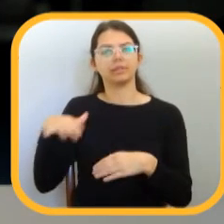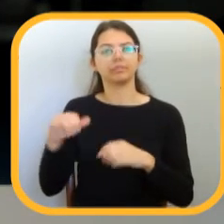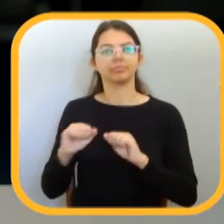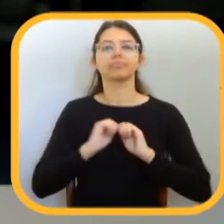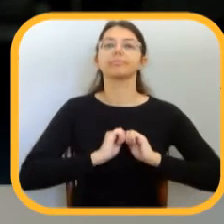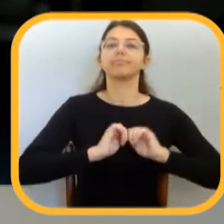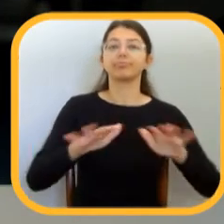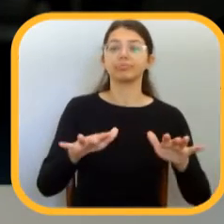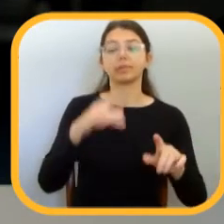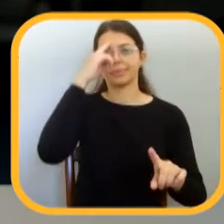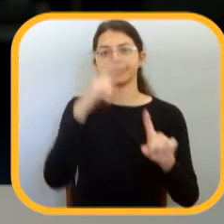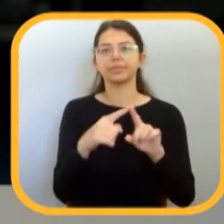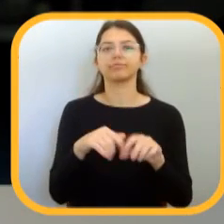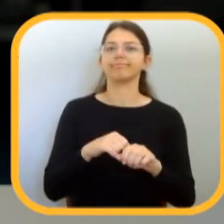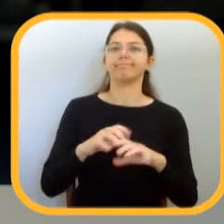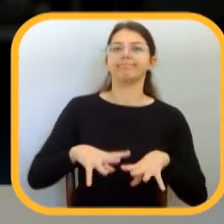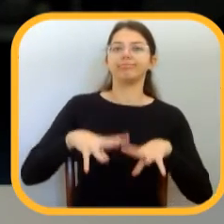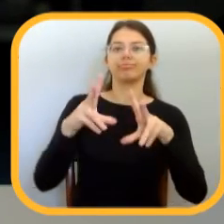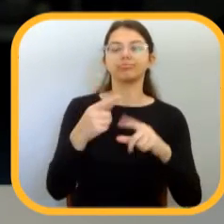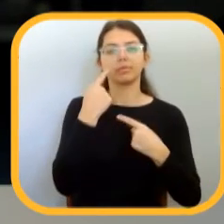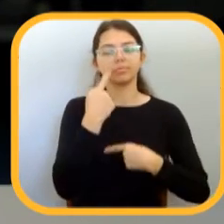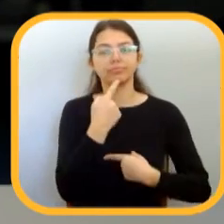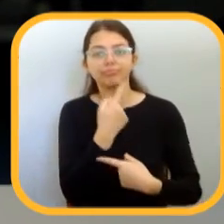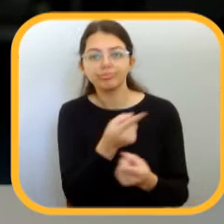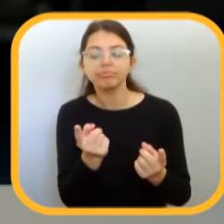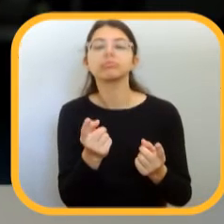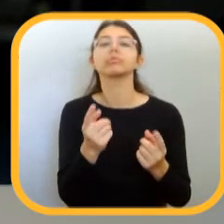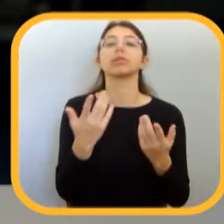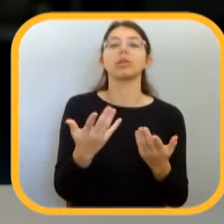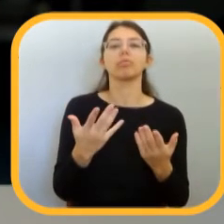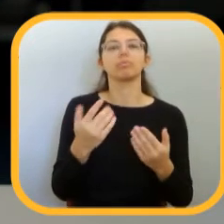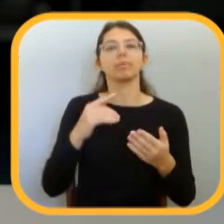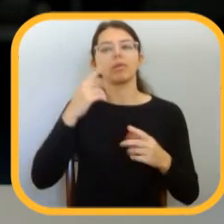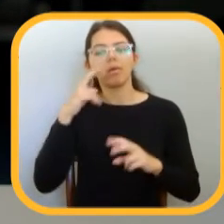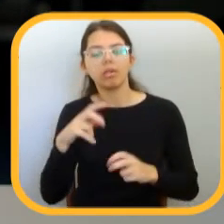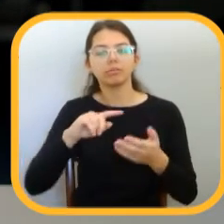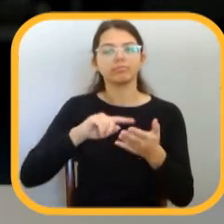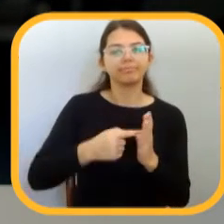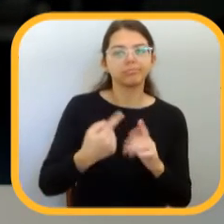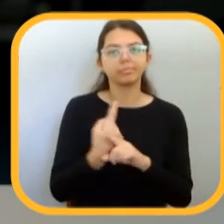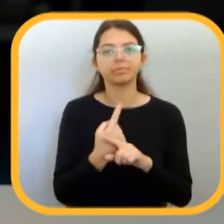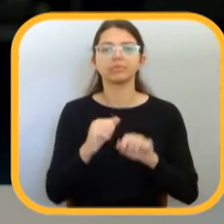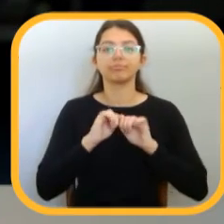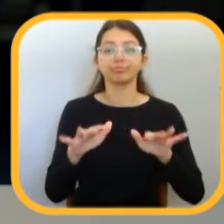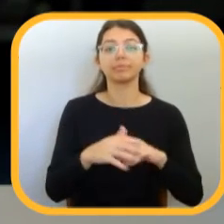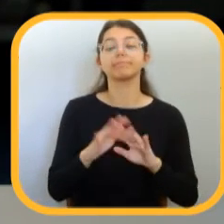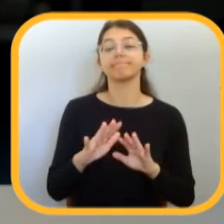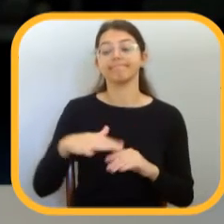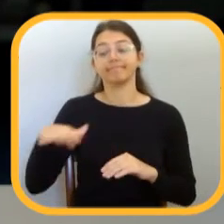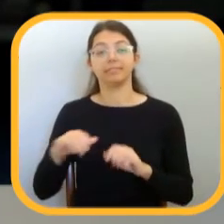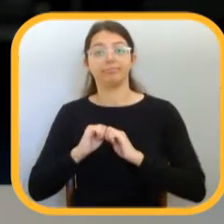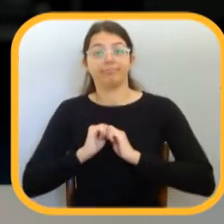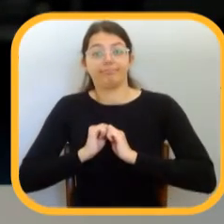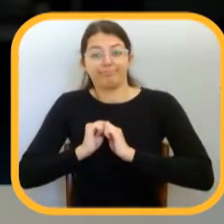comunidade científica, de forma a partilhar avanços, como resultados de pesquisas ou relatos de experiências. Por outro lado, a